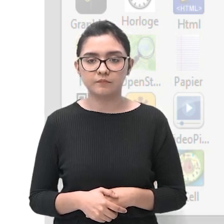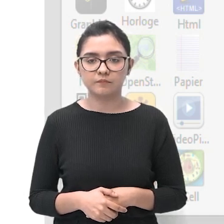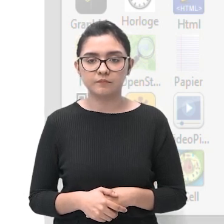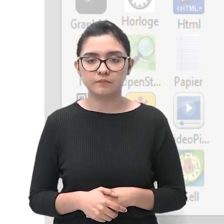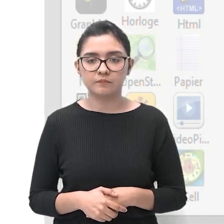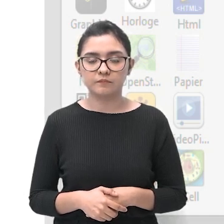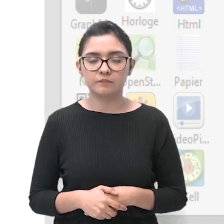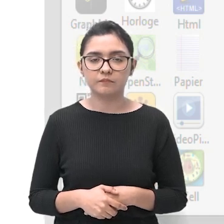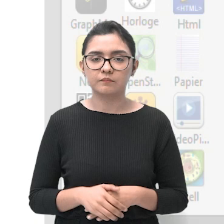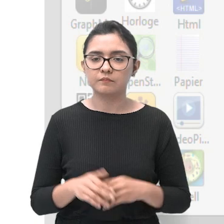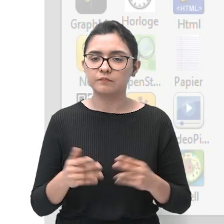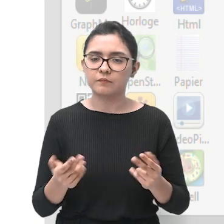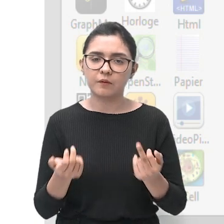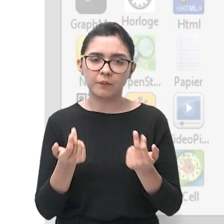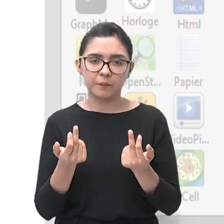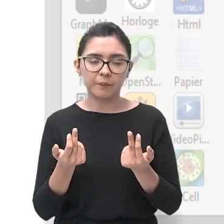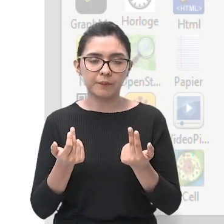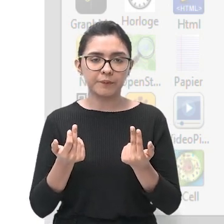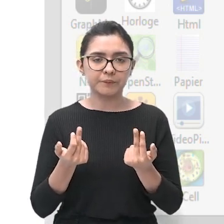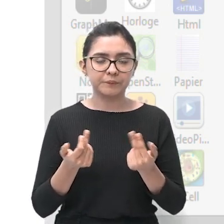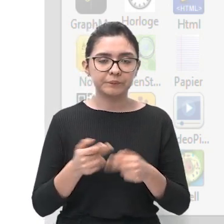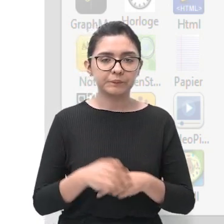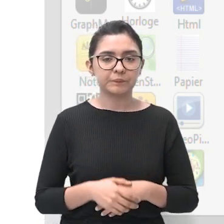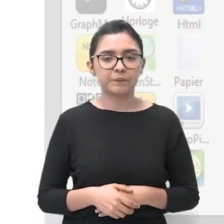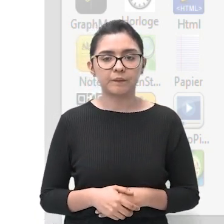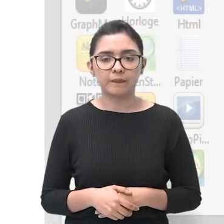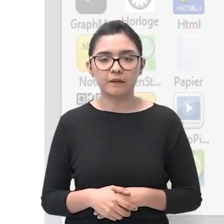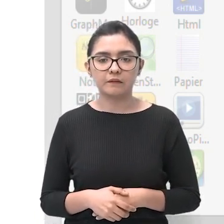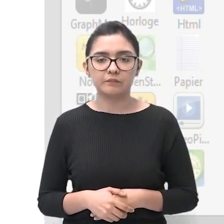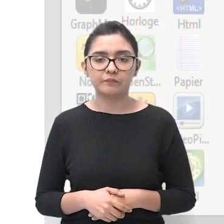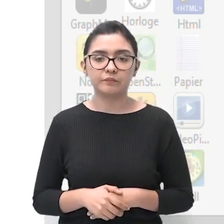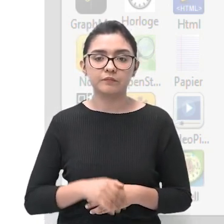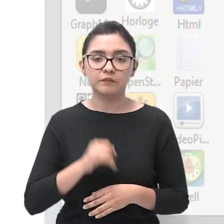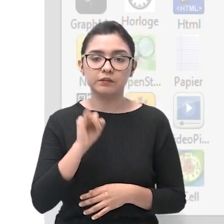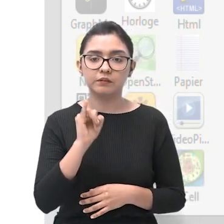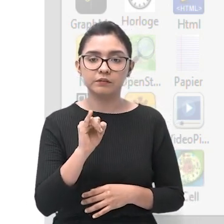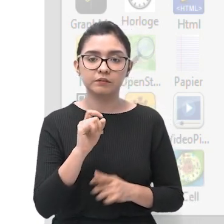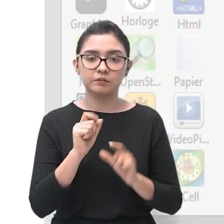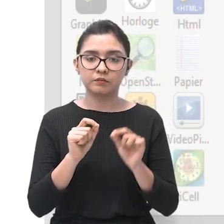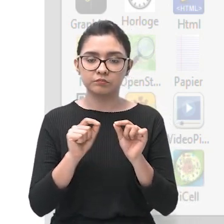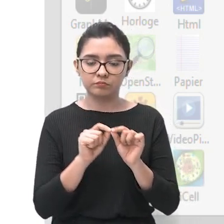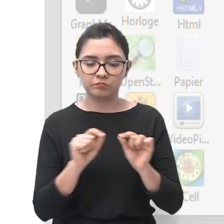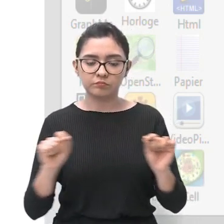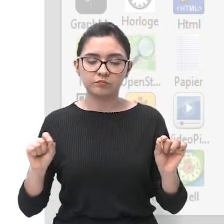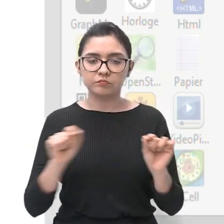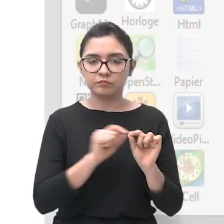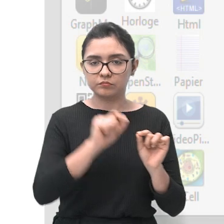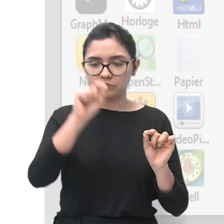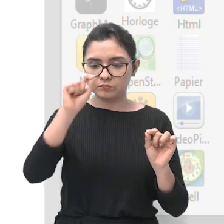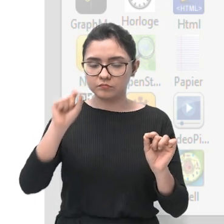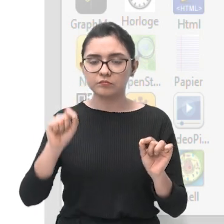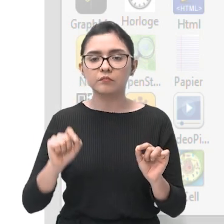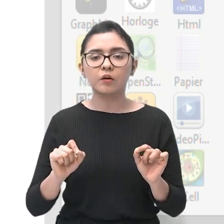Fica exatamente igual, pessoal. Se forem realizadas os mesmos procedimentos,